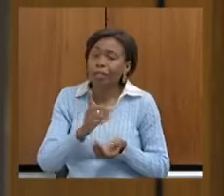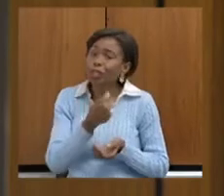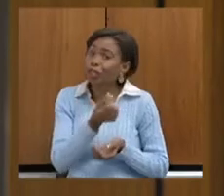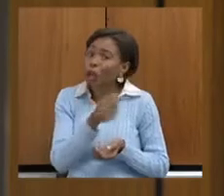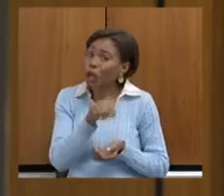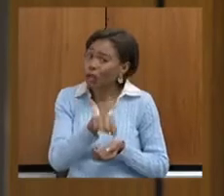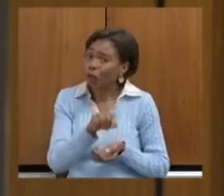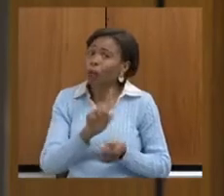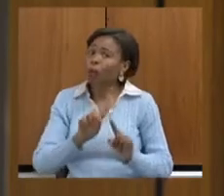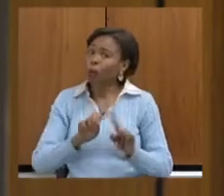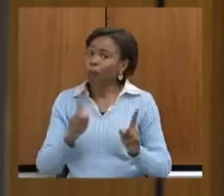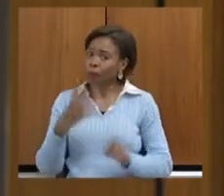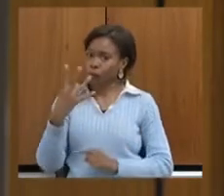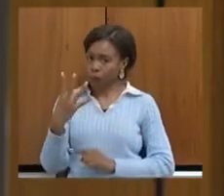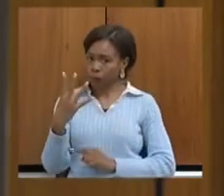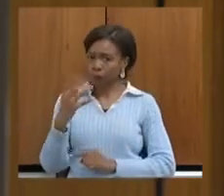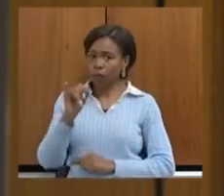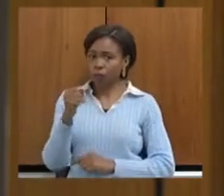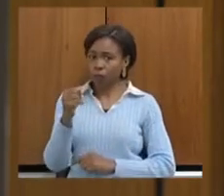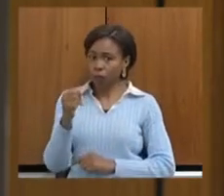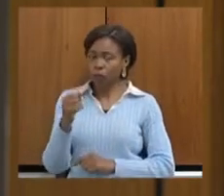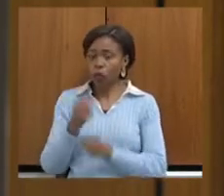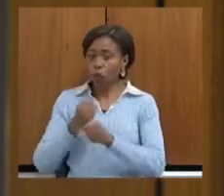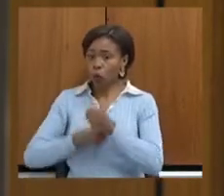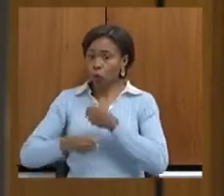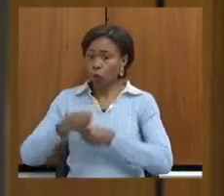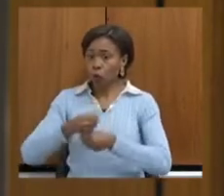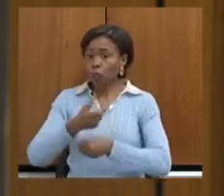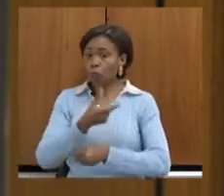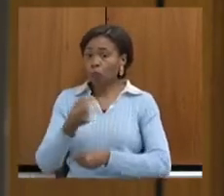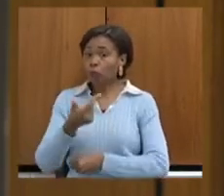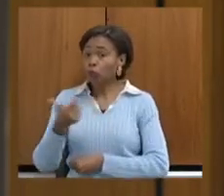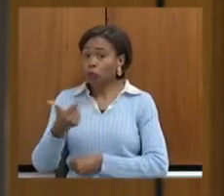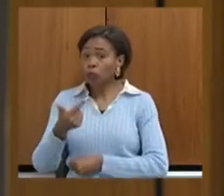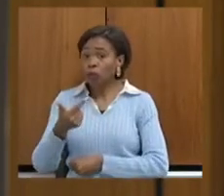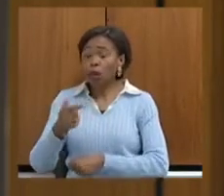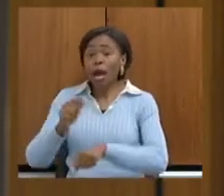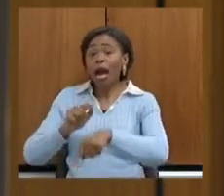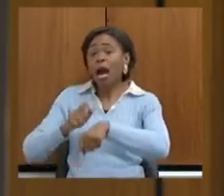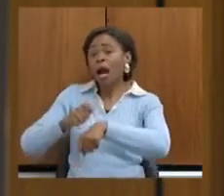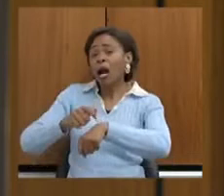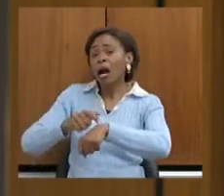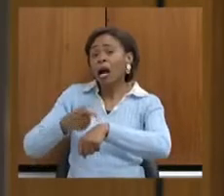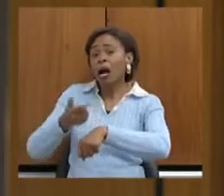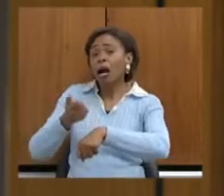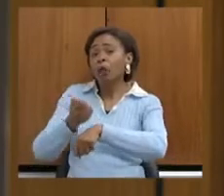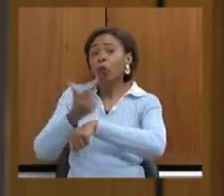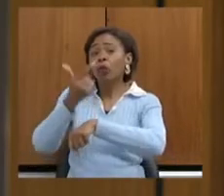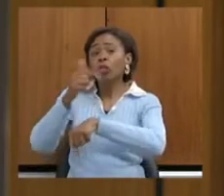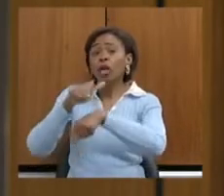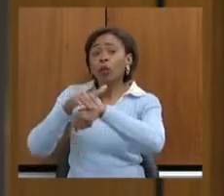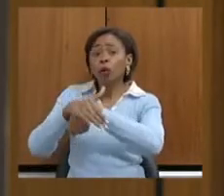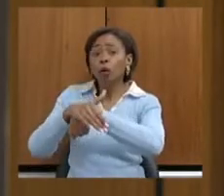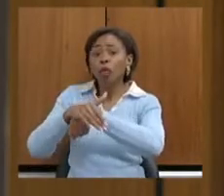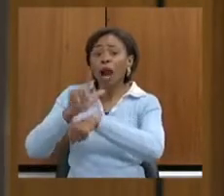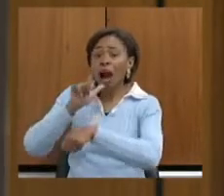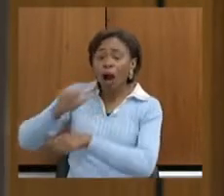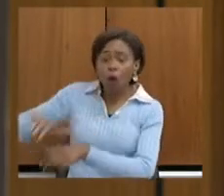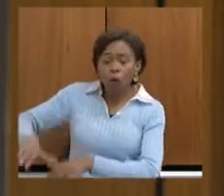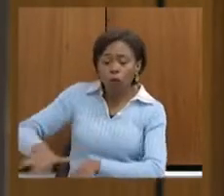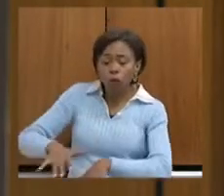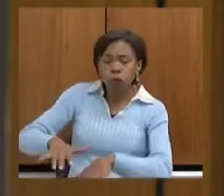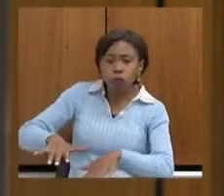é de 2022 meia-noite a água chegou debaixo da garagem lá na minha casa